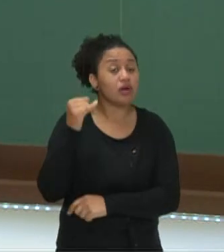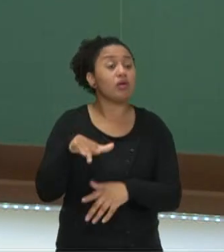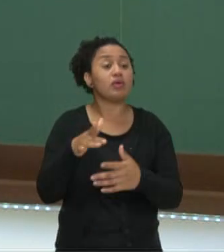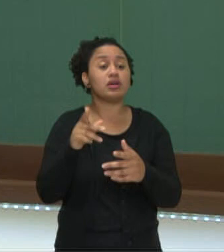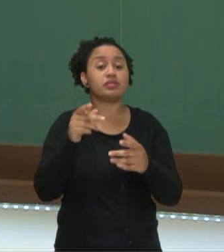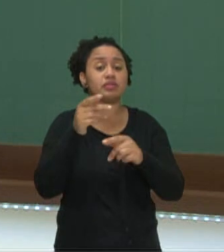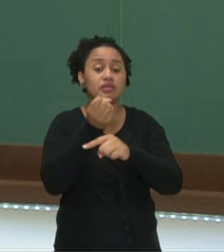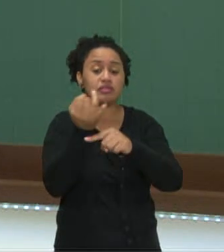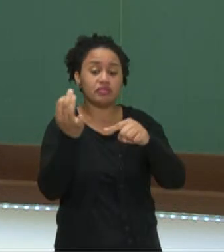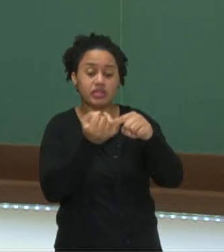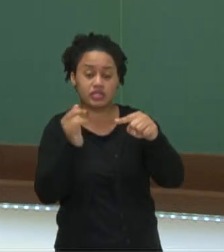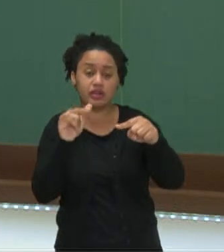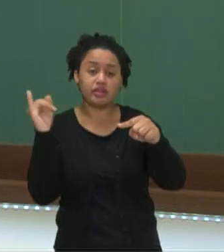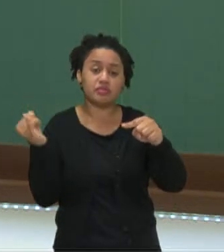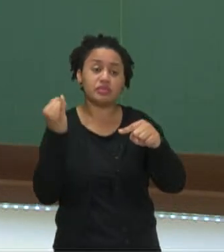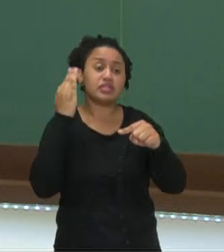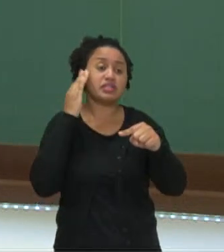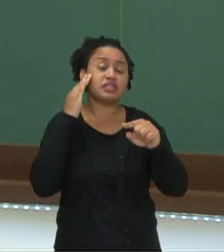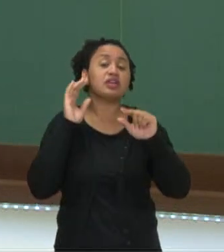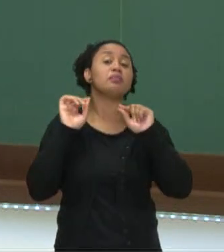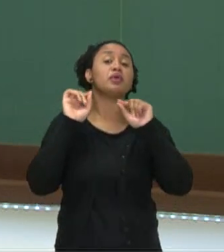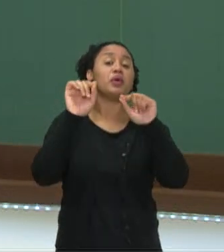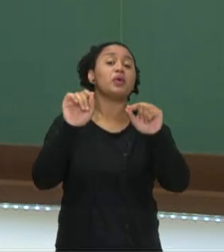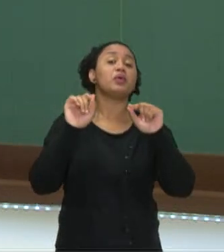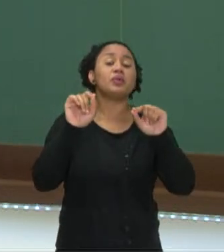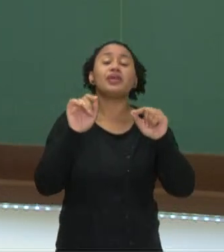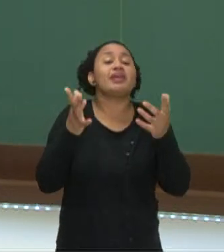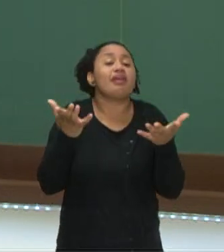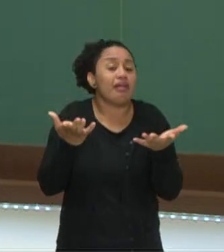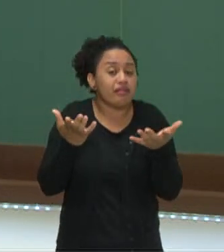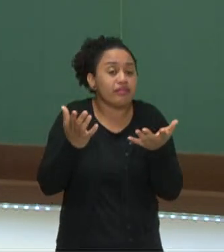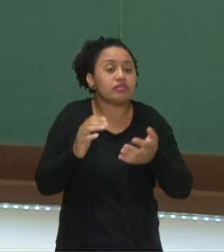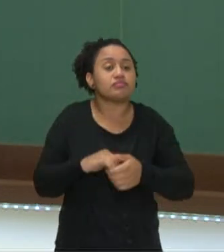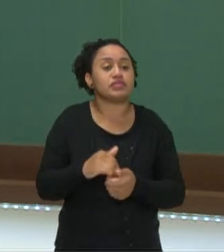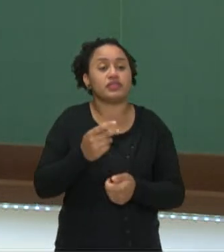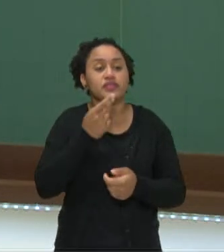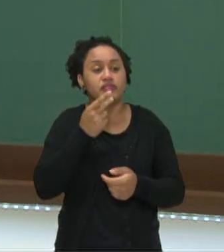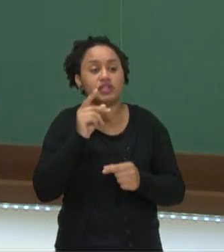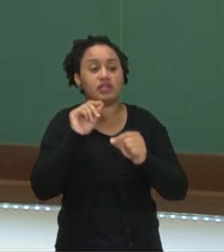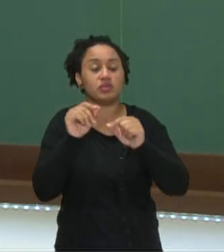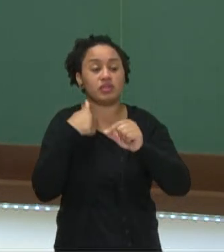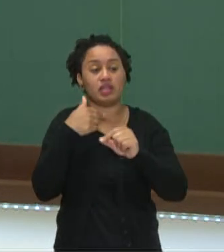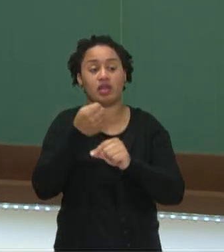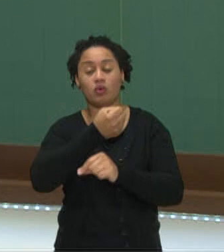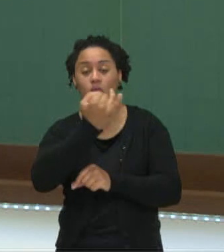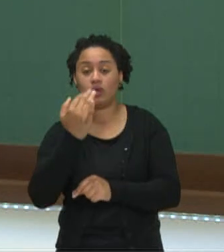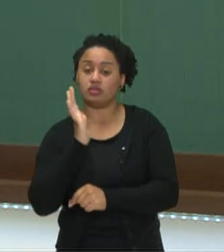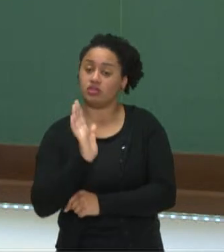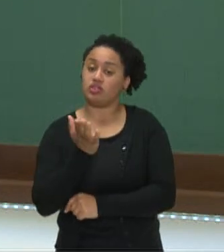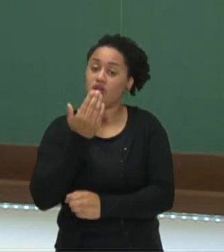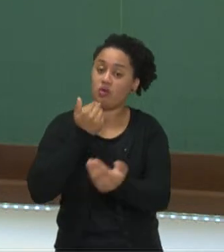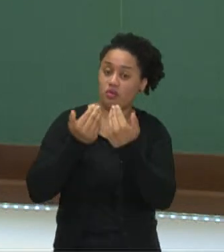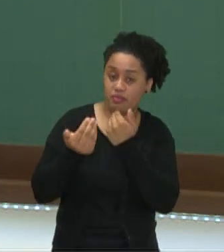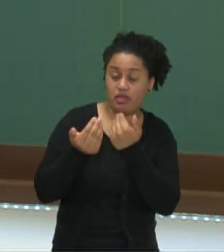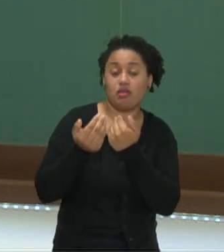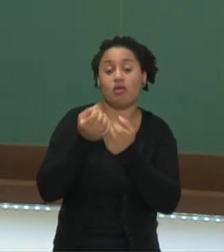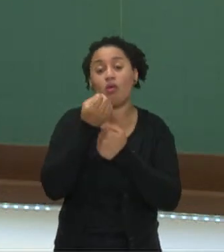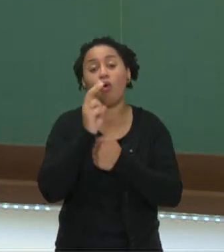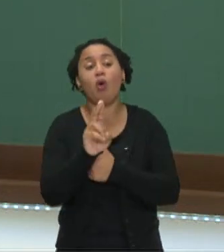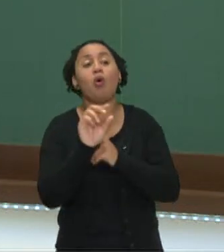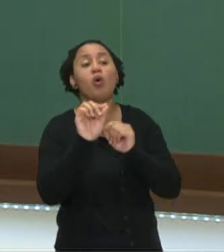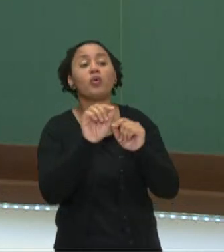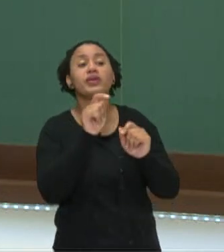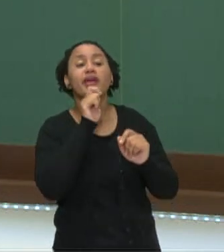frente, é sempre importante saber do que você está falando. Você está falando da parte que foi consumida ou você